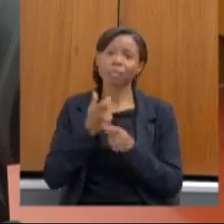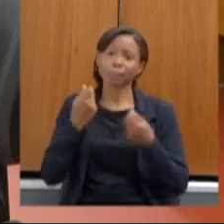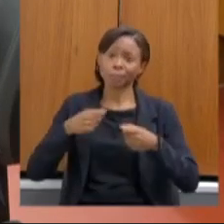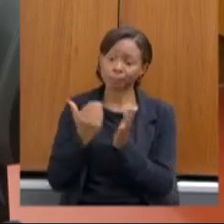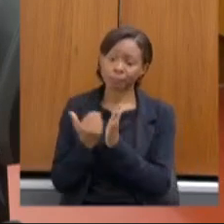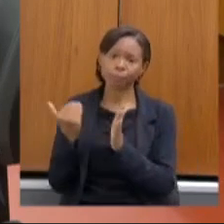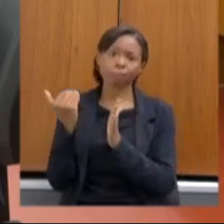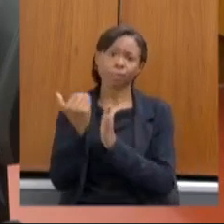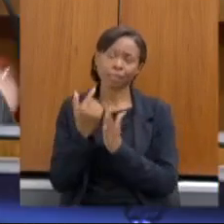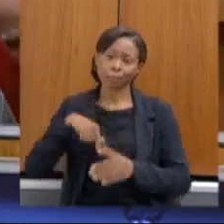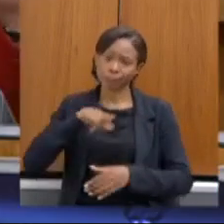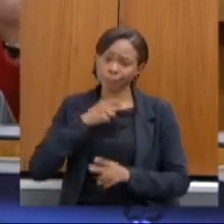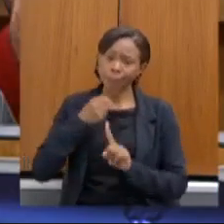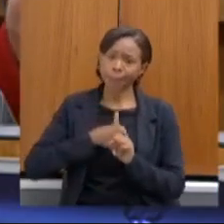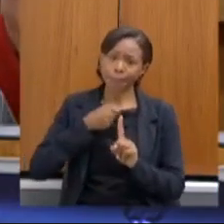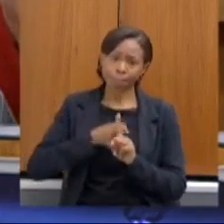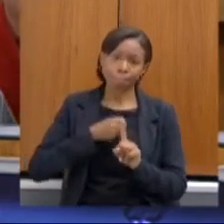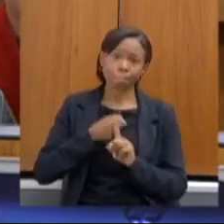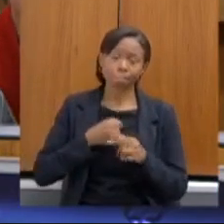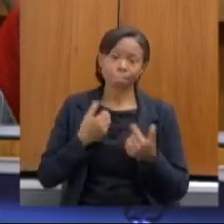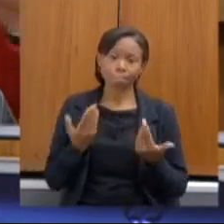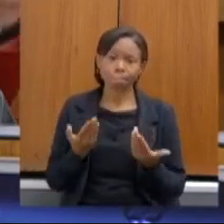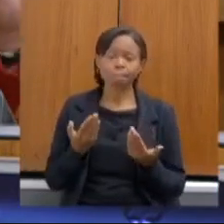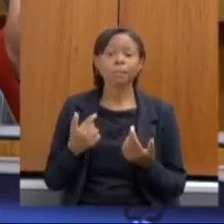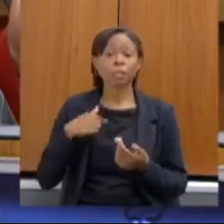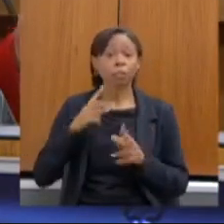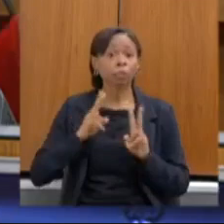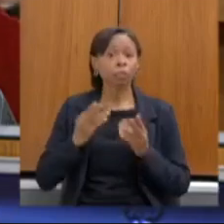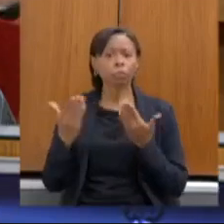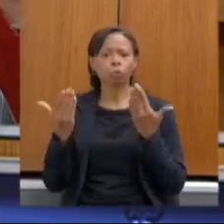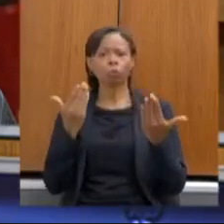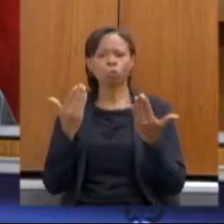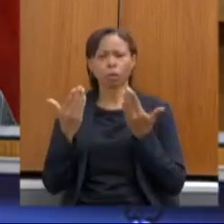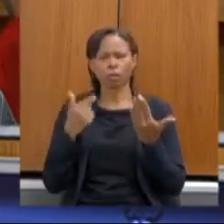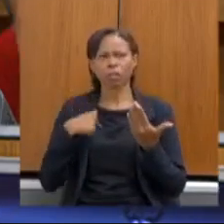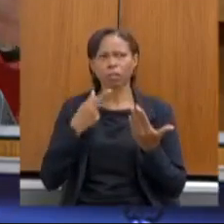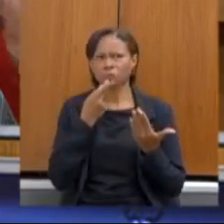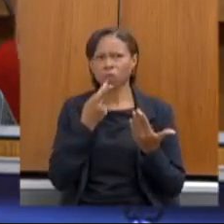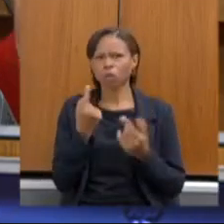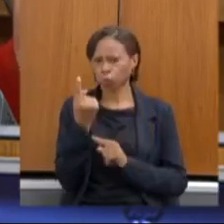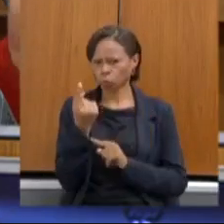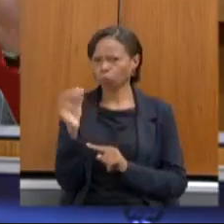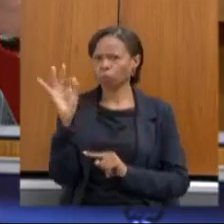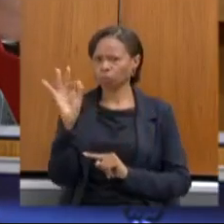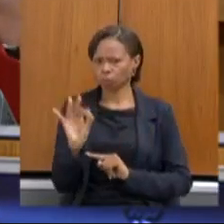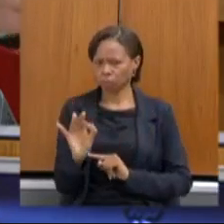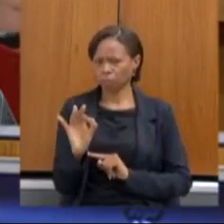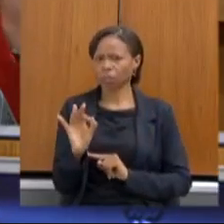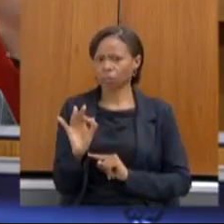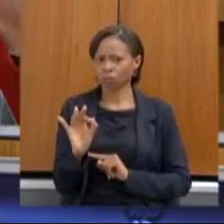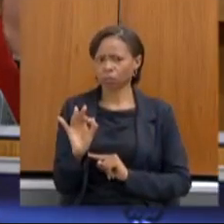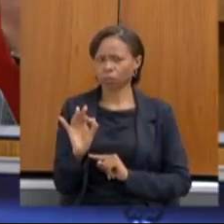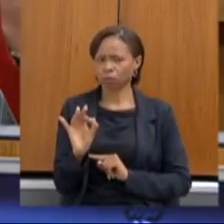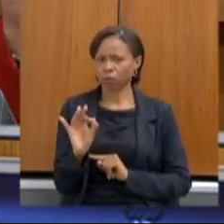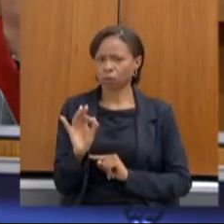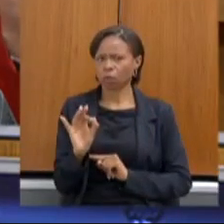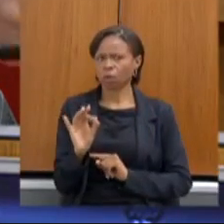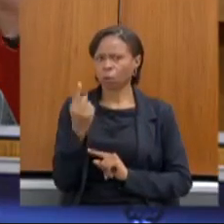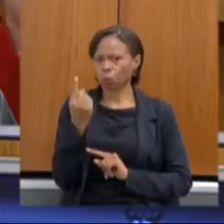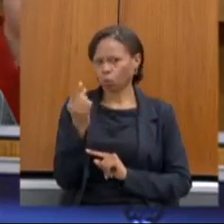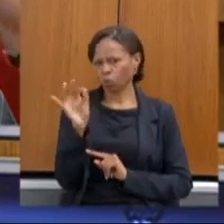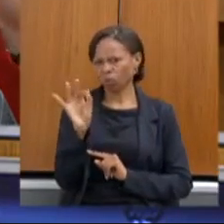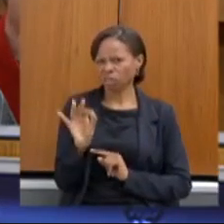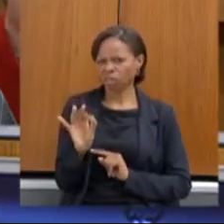é que nós temos lutado e eu sempre vou comparar nós estamos falando de um por cento é nós estamos falando